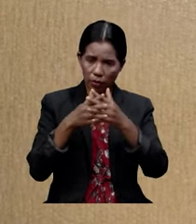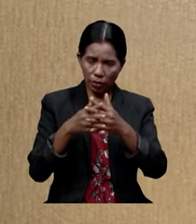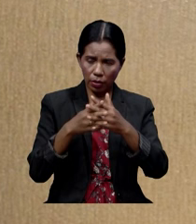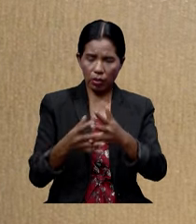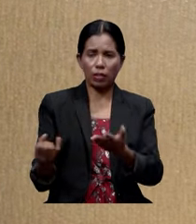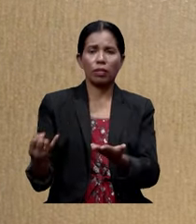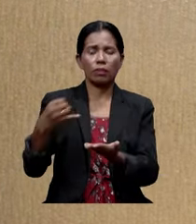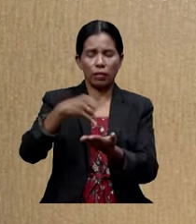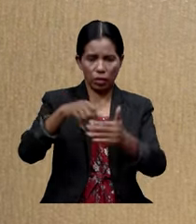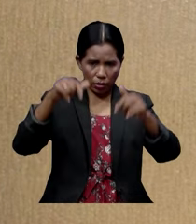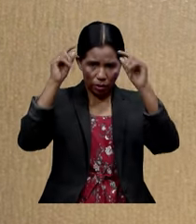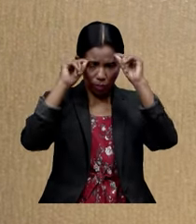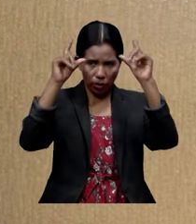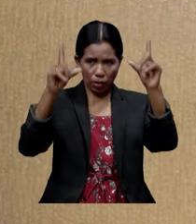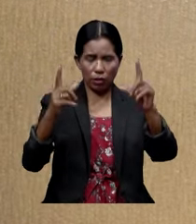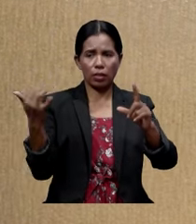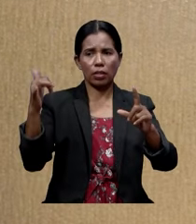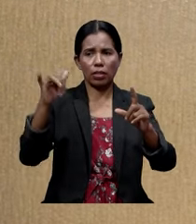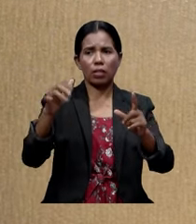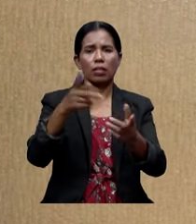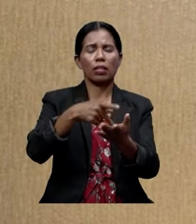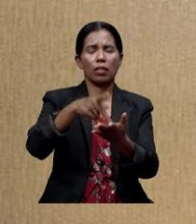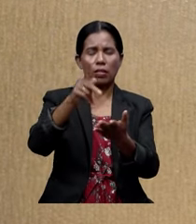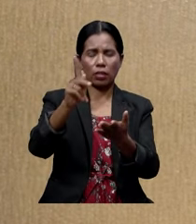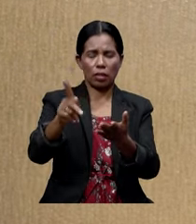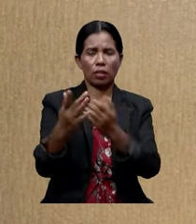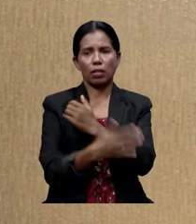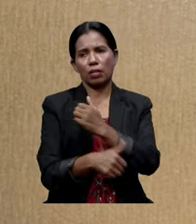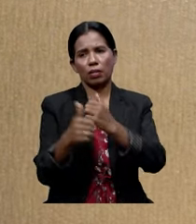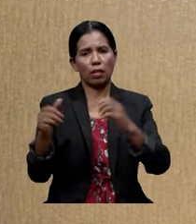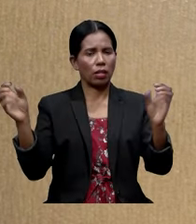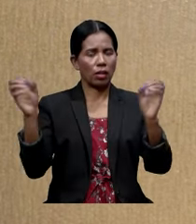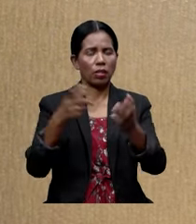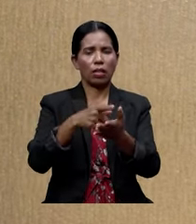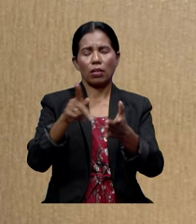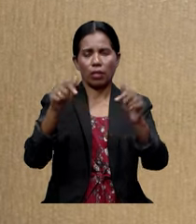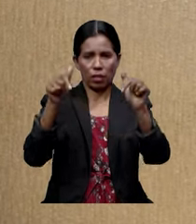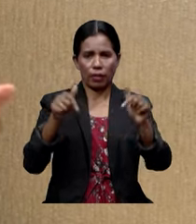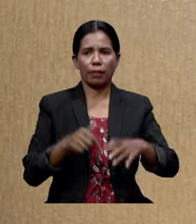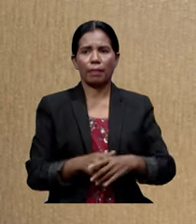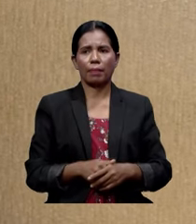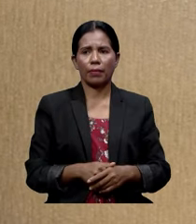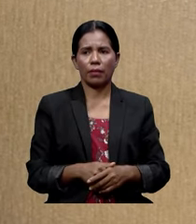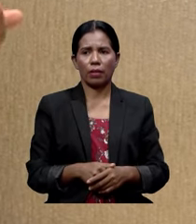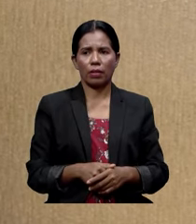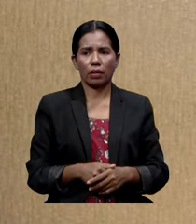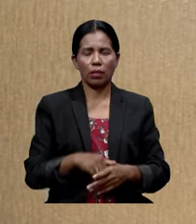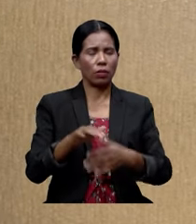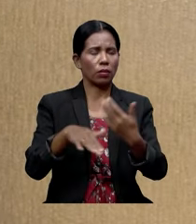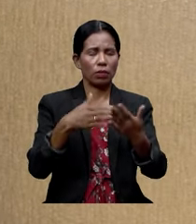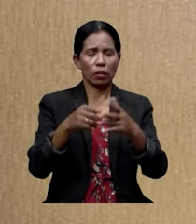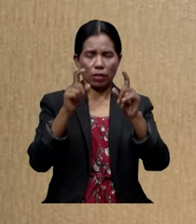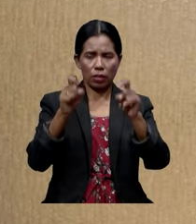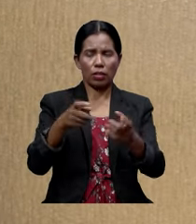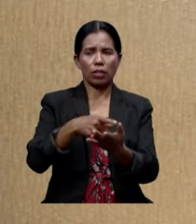cara que é Timor-Leste, se nia selu imposto ia nia rai, nia la selu ane ia ne. Se la e, o te ke selu